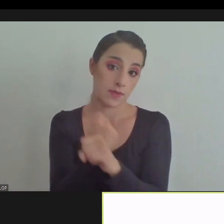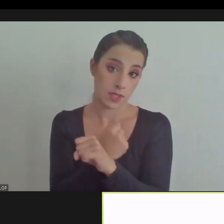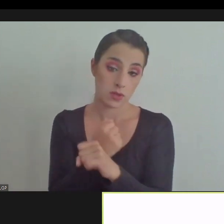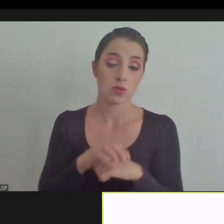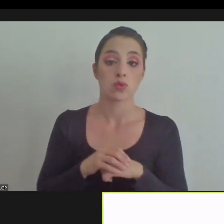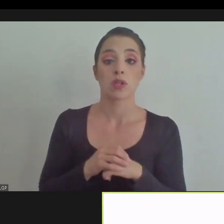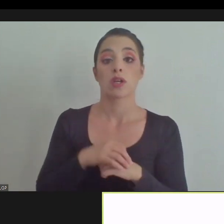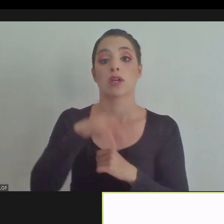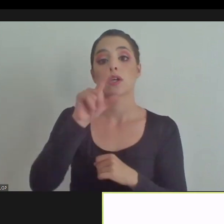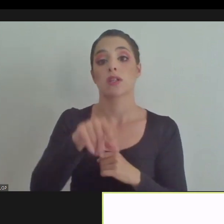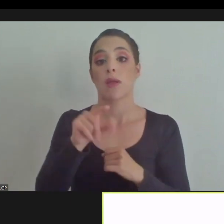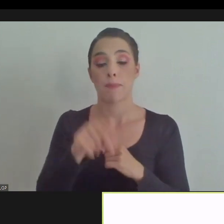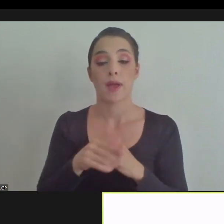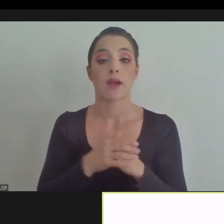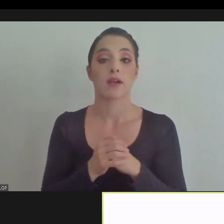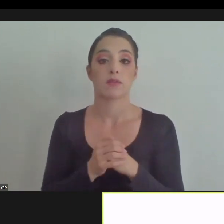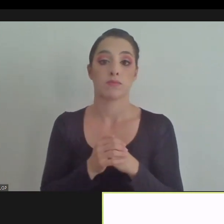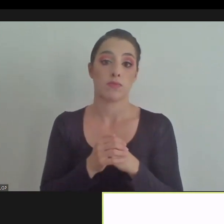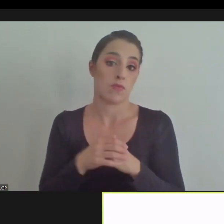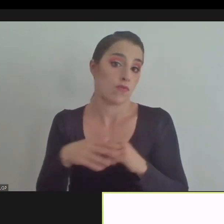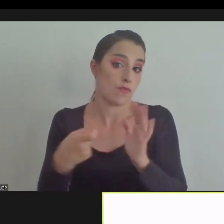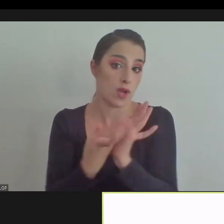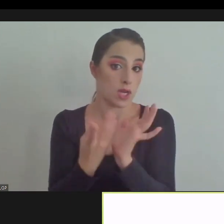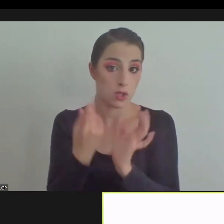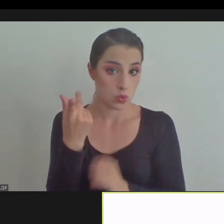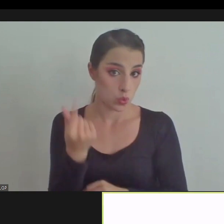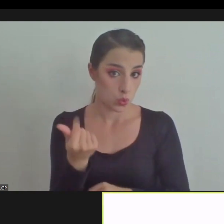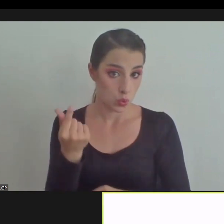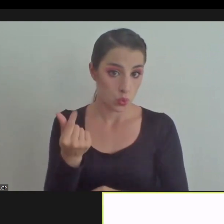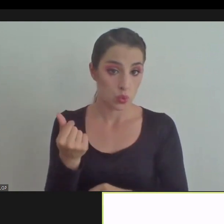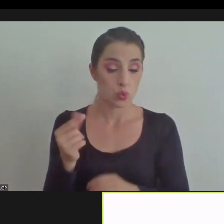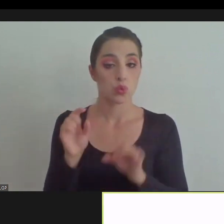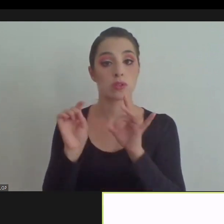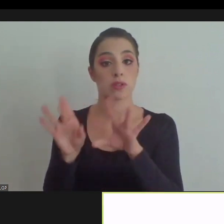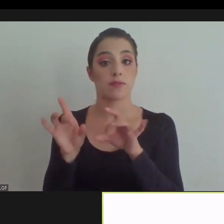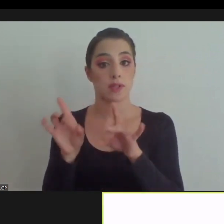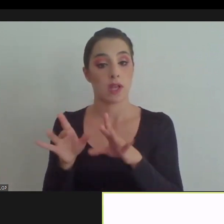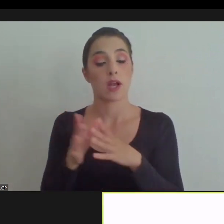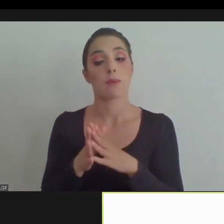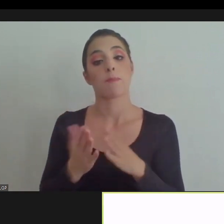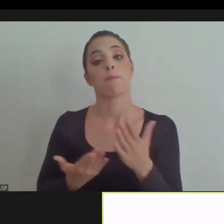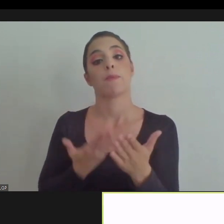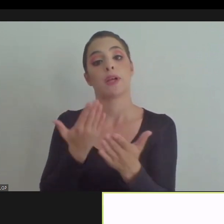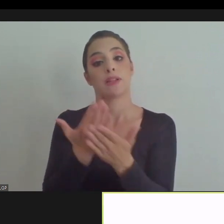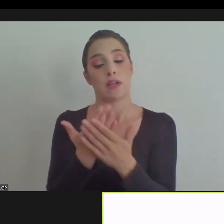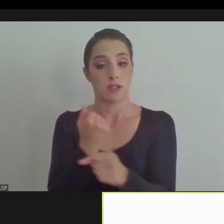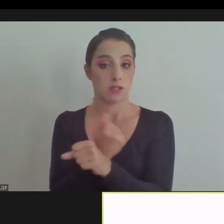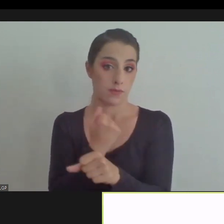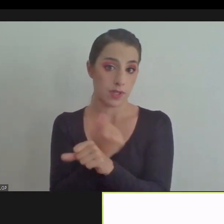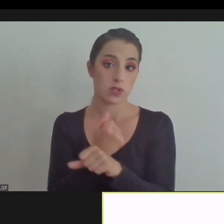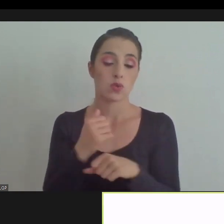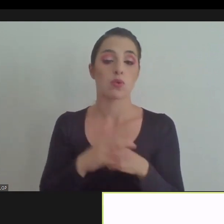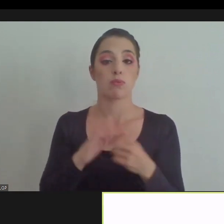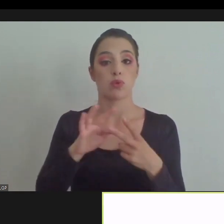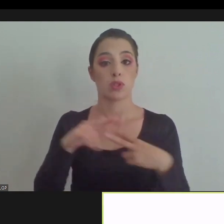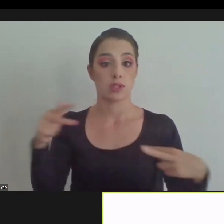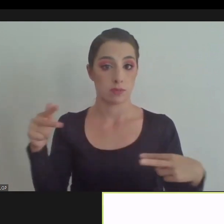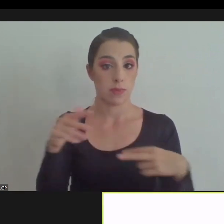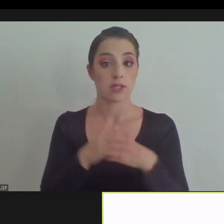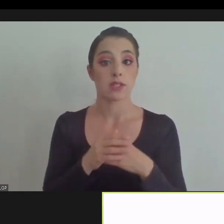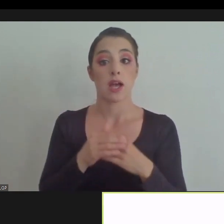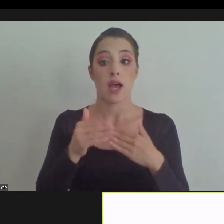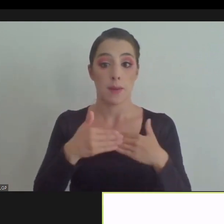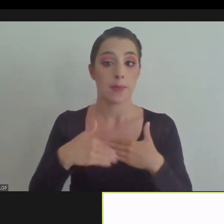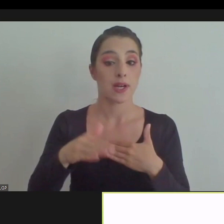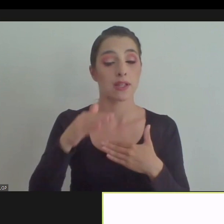a redução dos próprios custos para aceder aos serviços municipais. É a partir